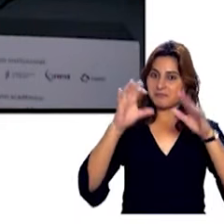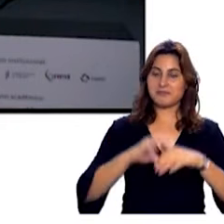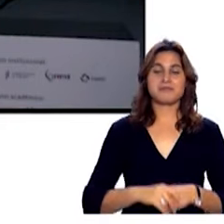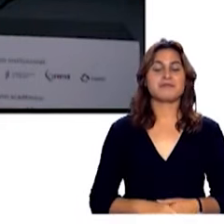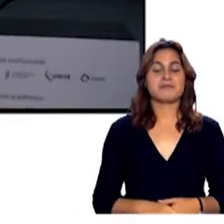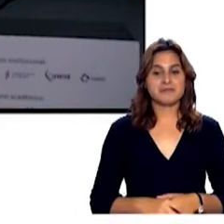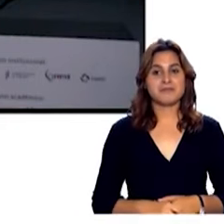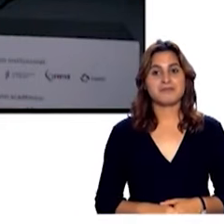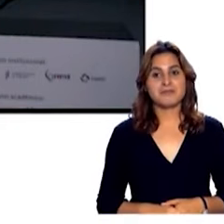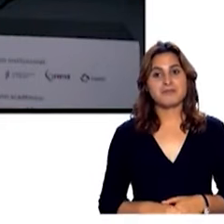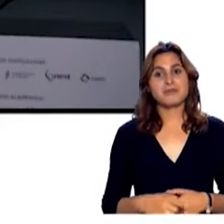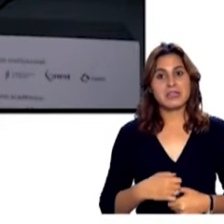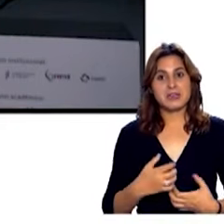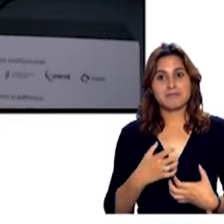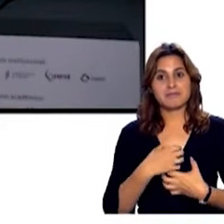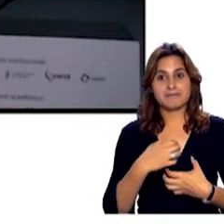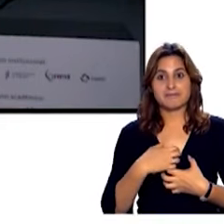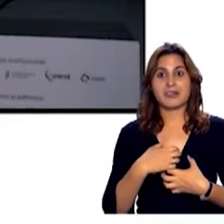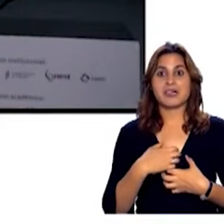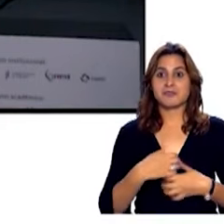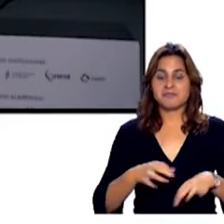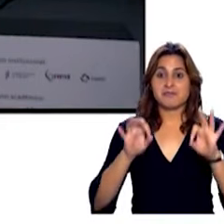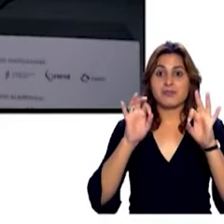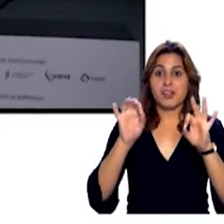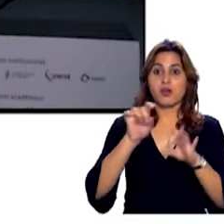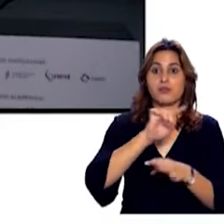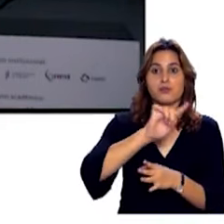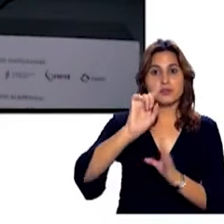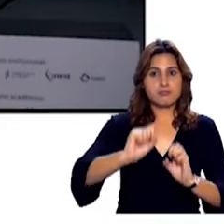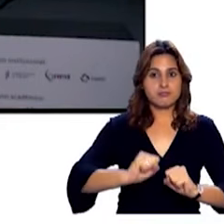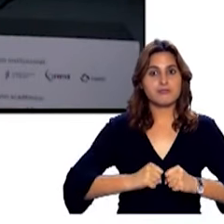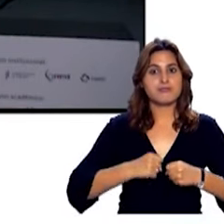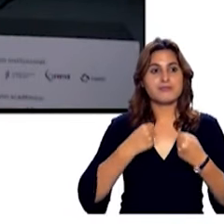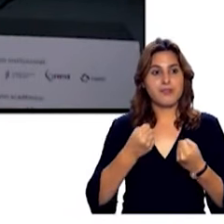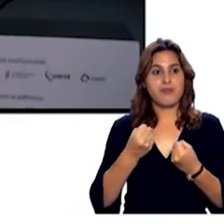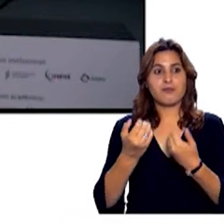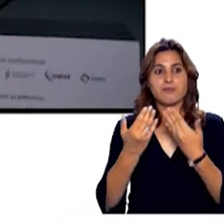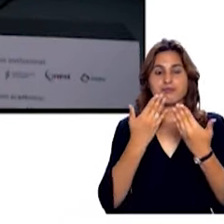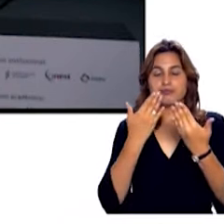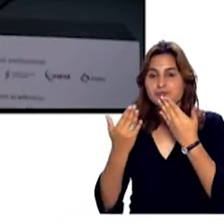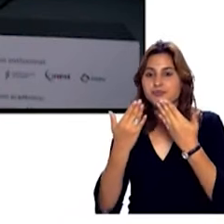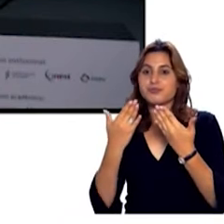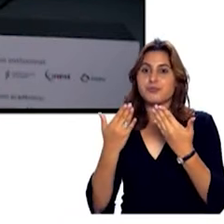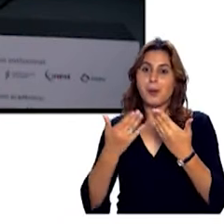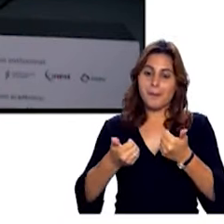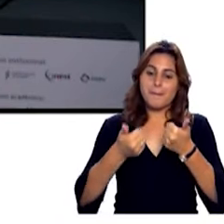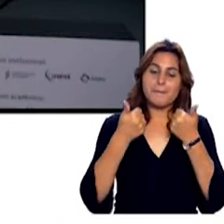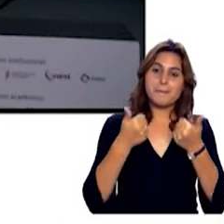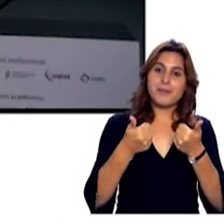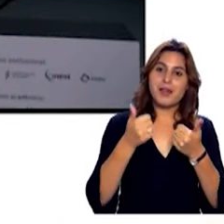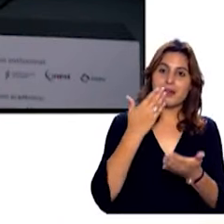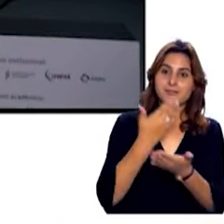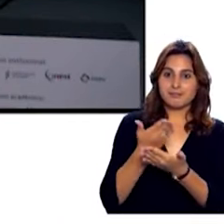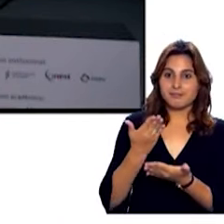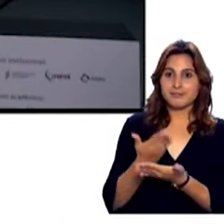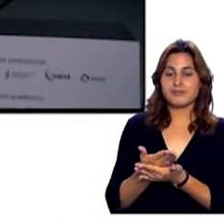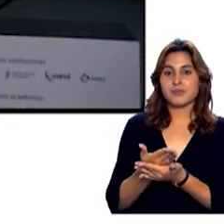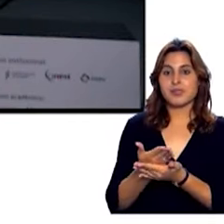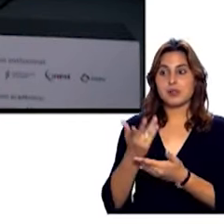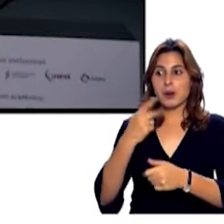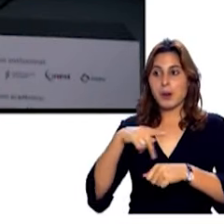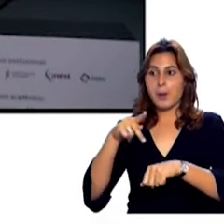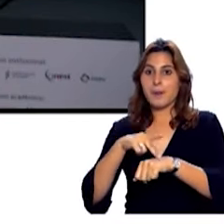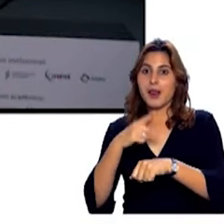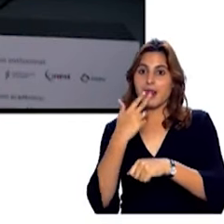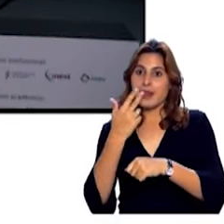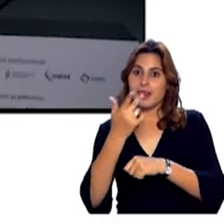realmente incrível eh eh que se proporcione esse diálogo saudável entre a doutrina estrangeira e brasileira